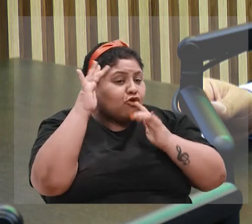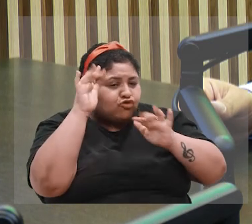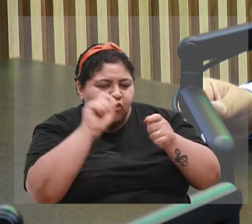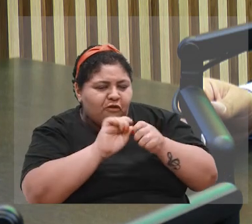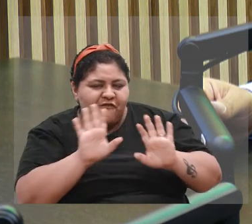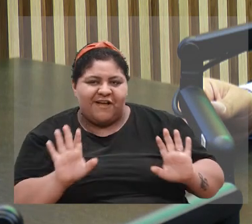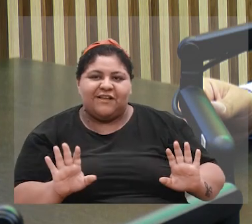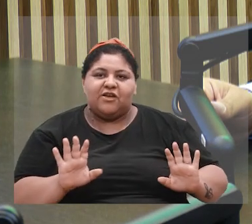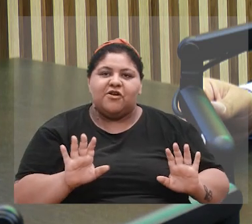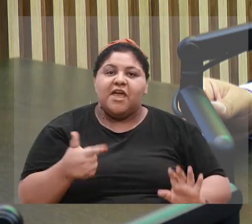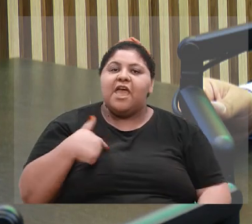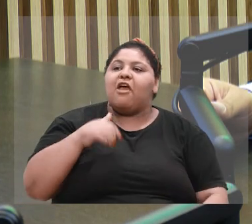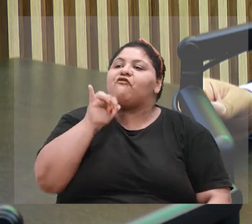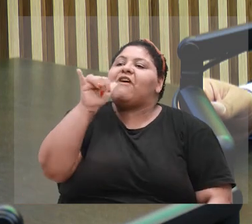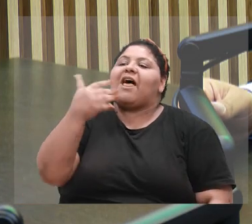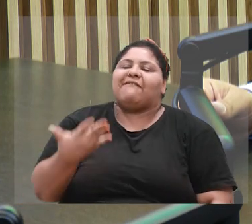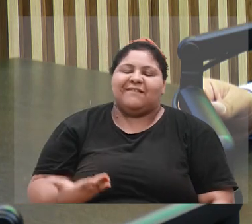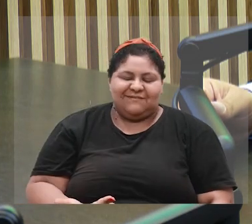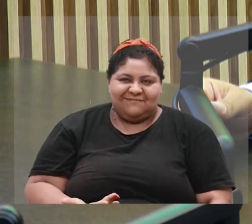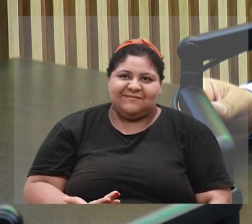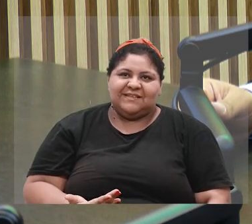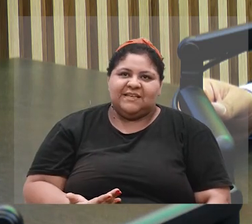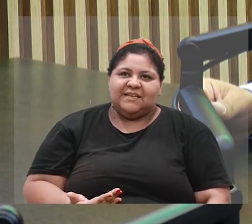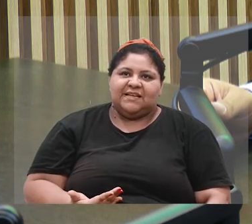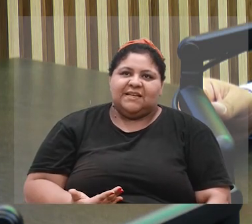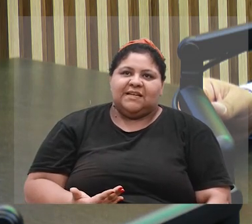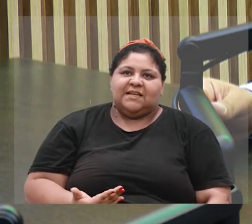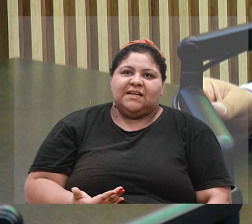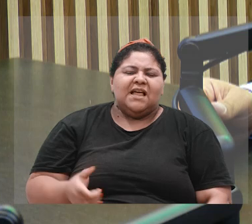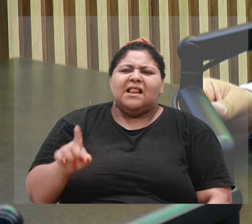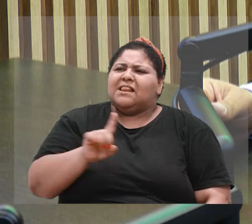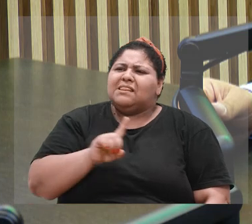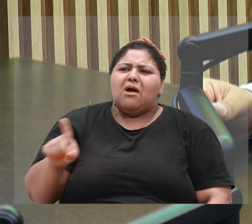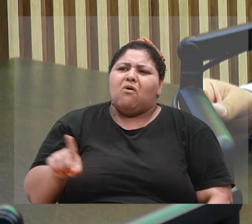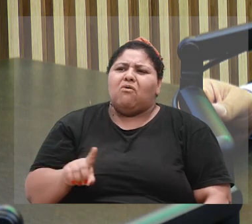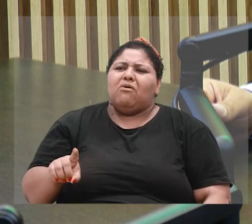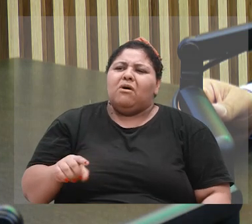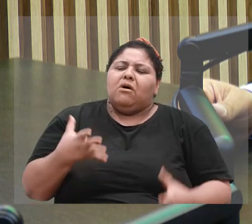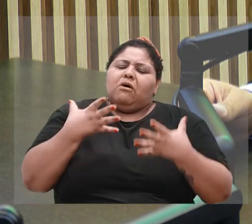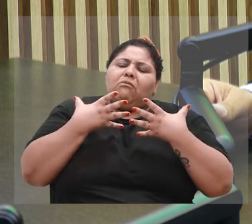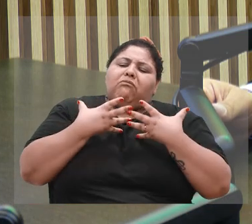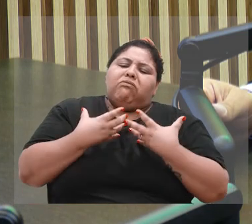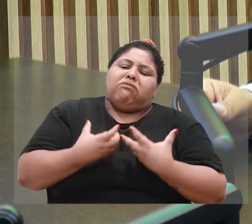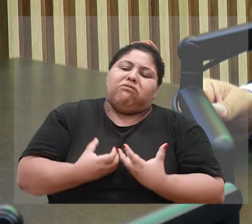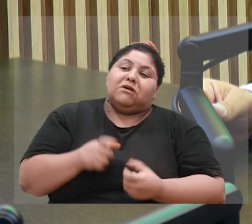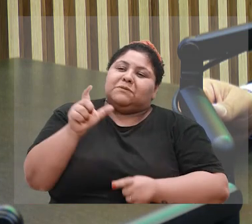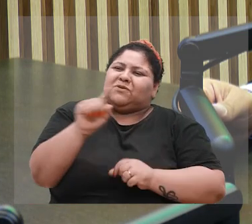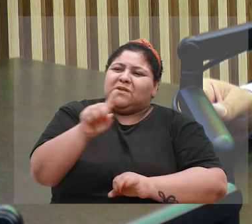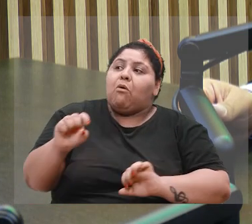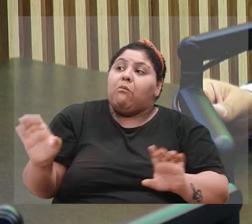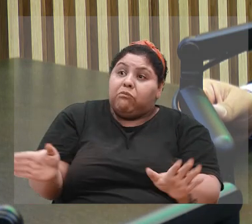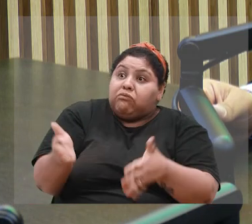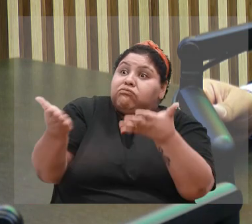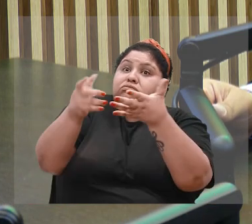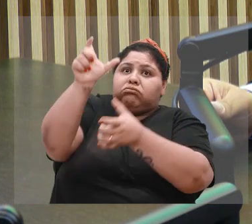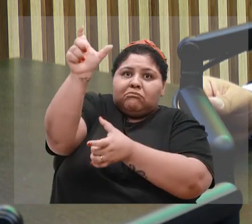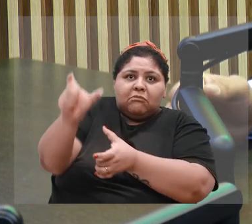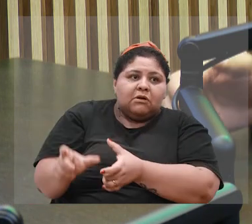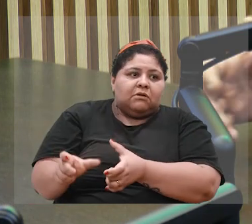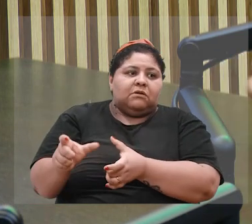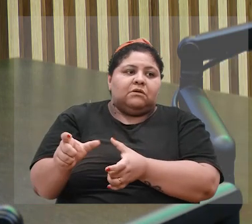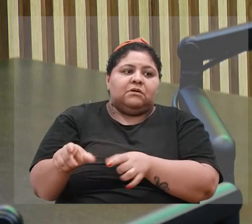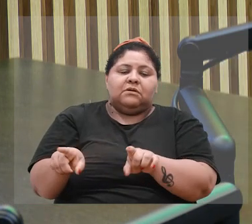Não desincentivem as pessoas. Não façam isso. Incentivem elas. Sejam o sonho, qual for o sonho delas, incentivem